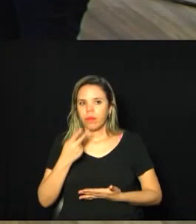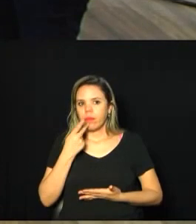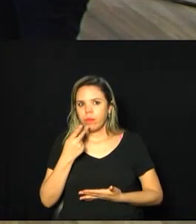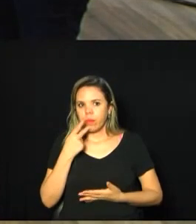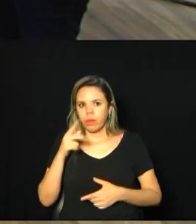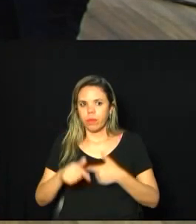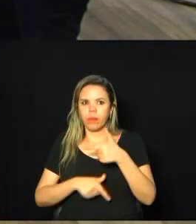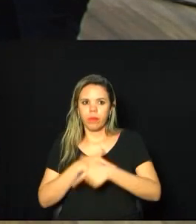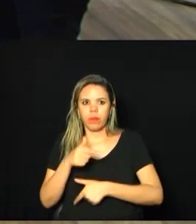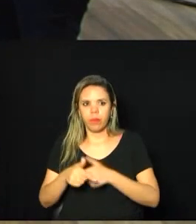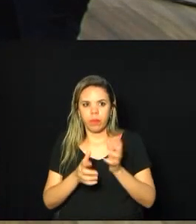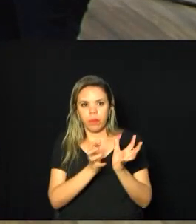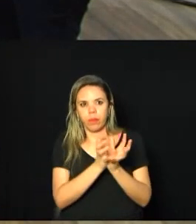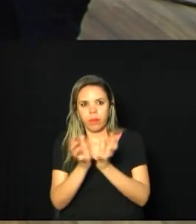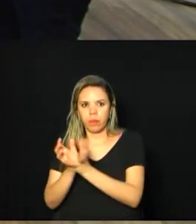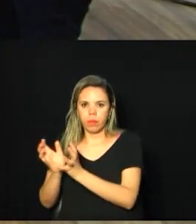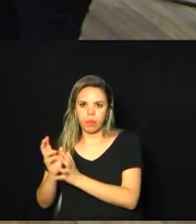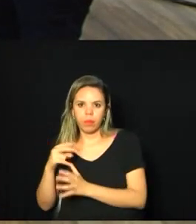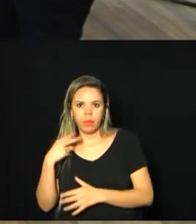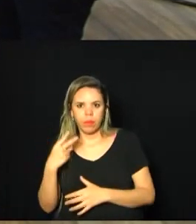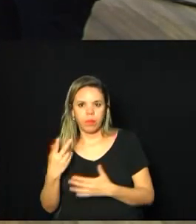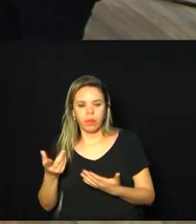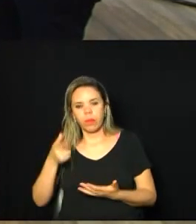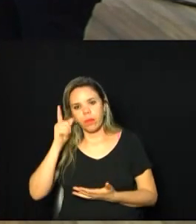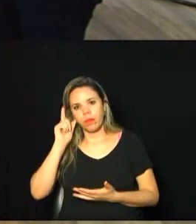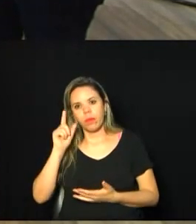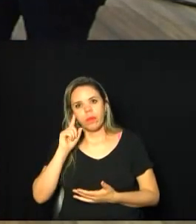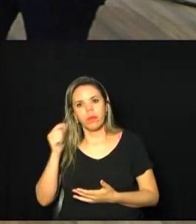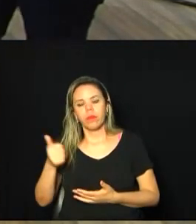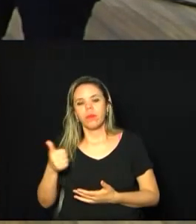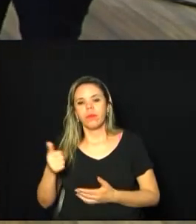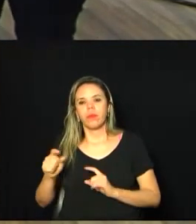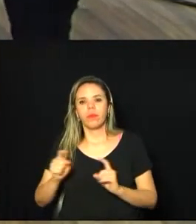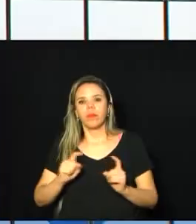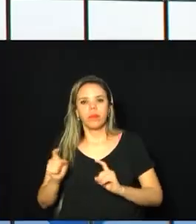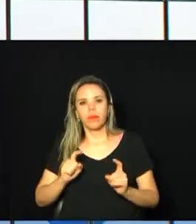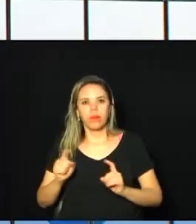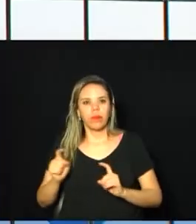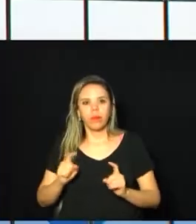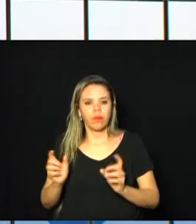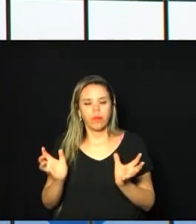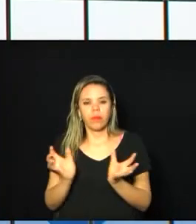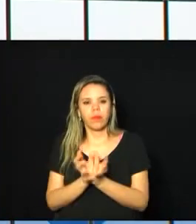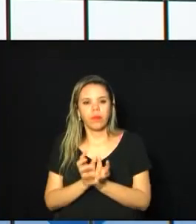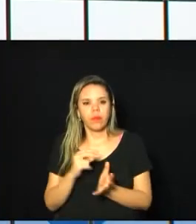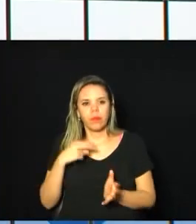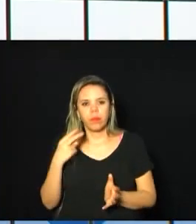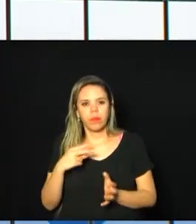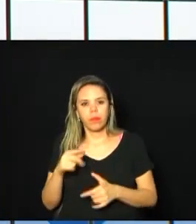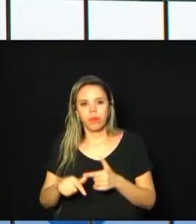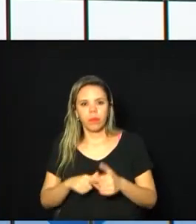o trabalho das frentes parlamentares. Ontem foi a primeira reunião da Frente